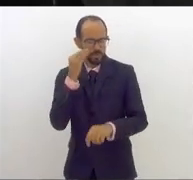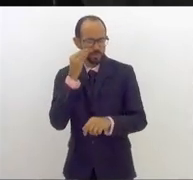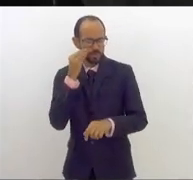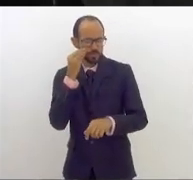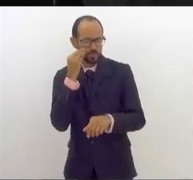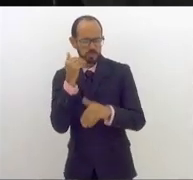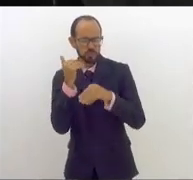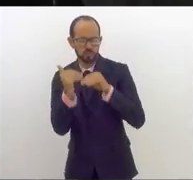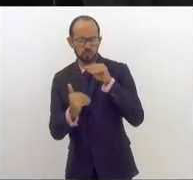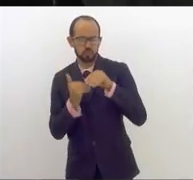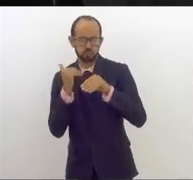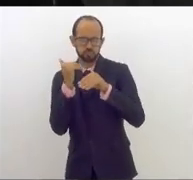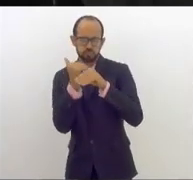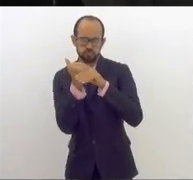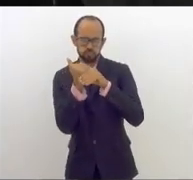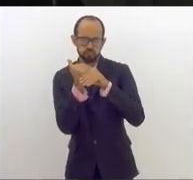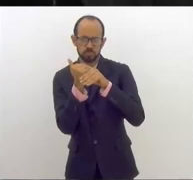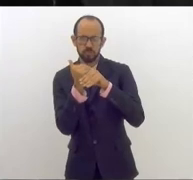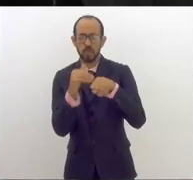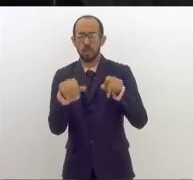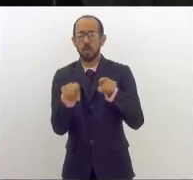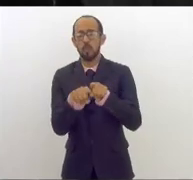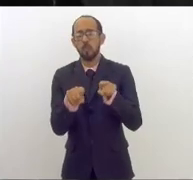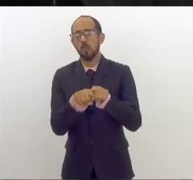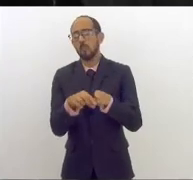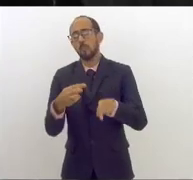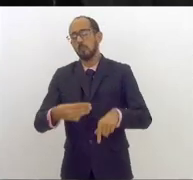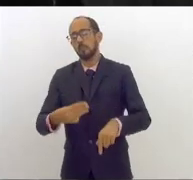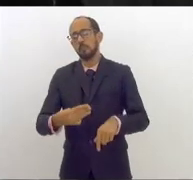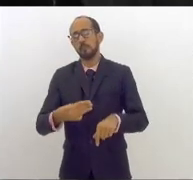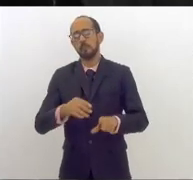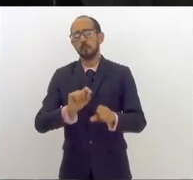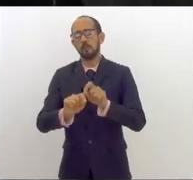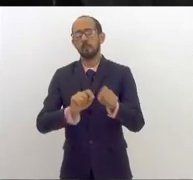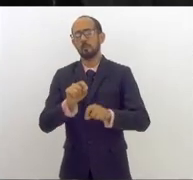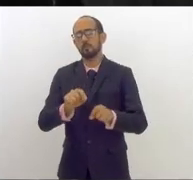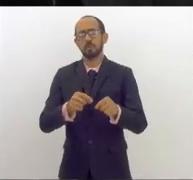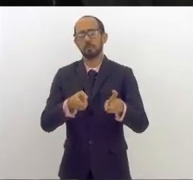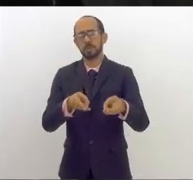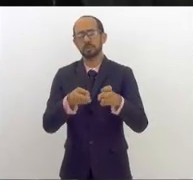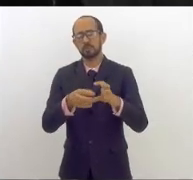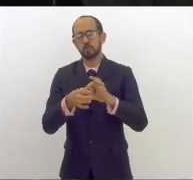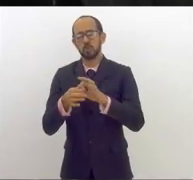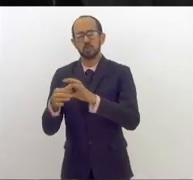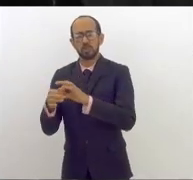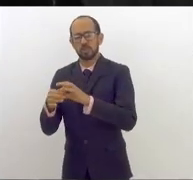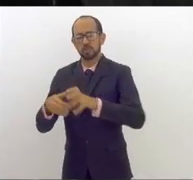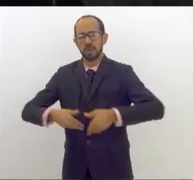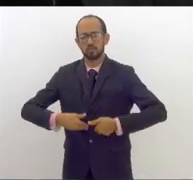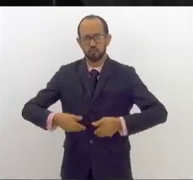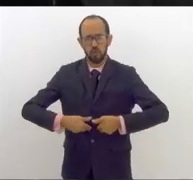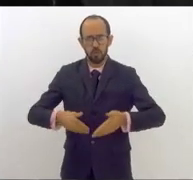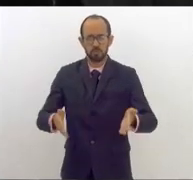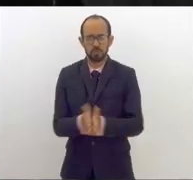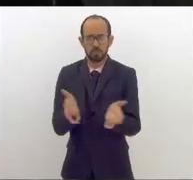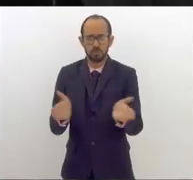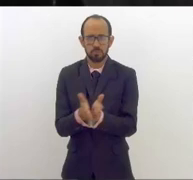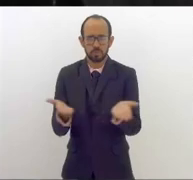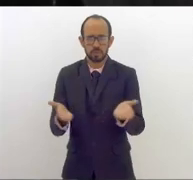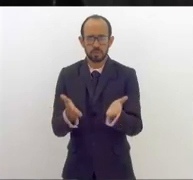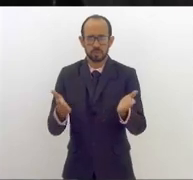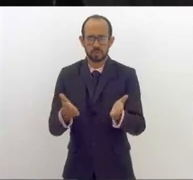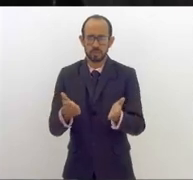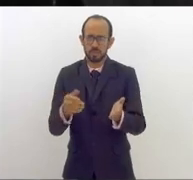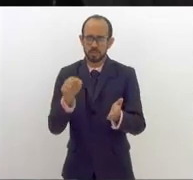muito importante em terceiro lugar levando em conta o contexto de aumento da fome da pobreza da extrema pobreza da